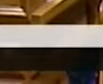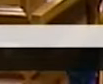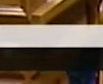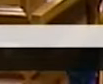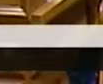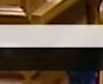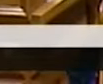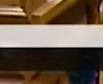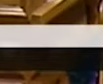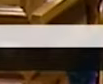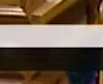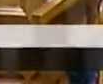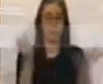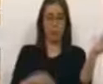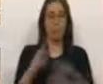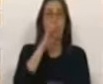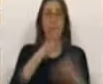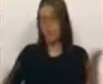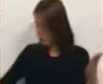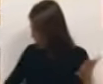de envolta em mentiras,